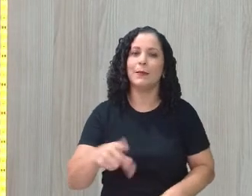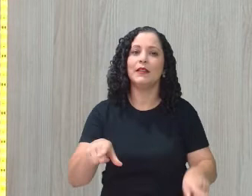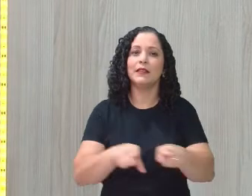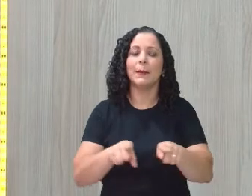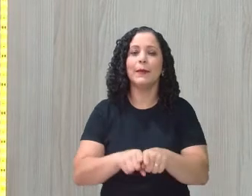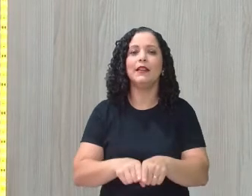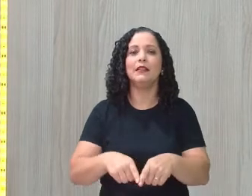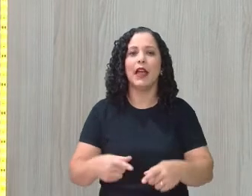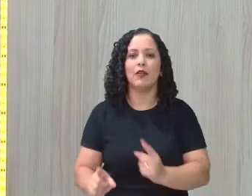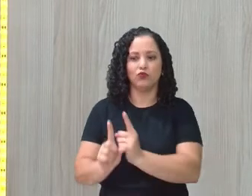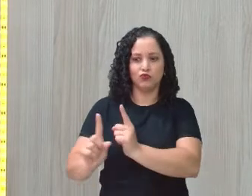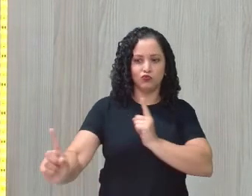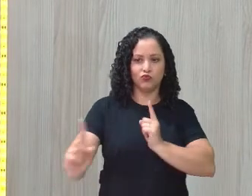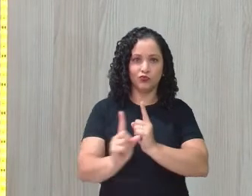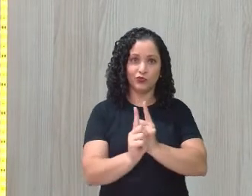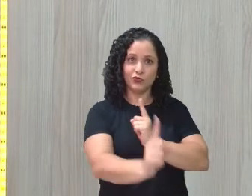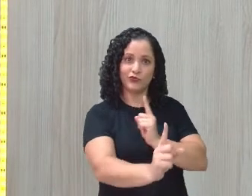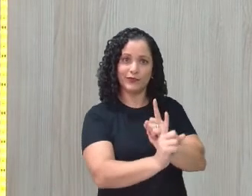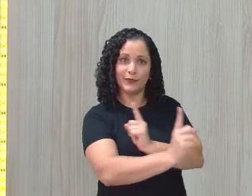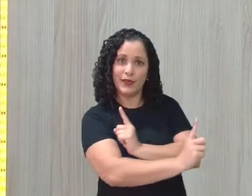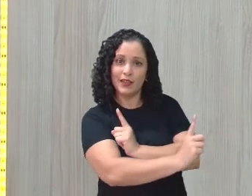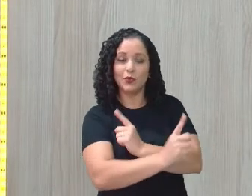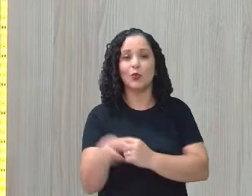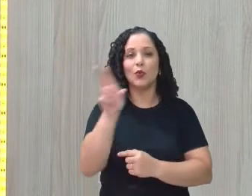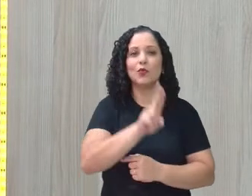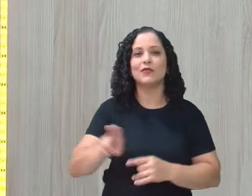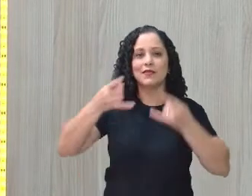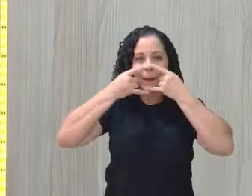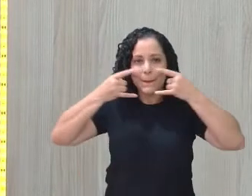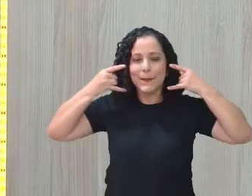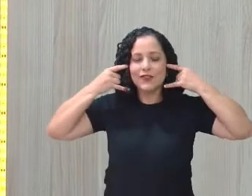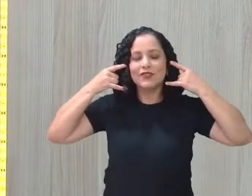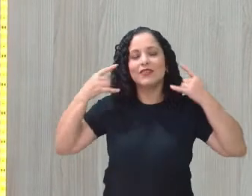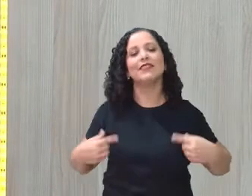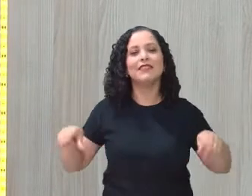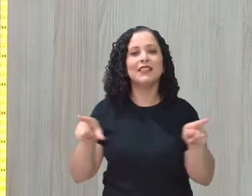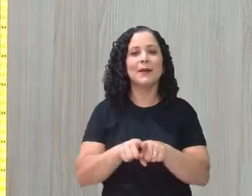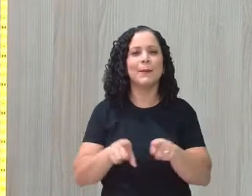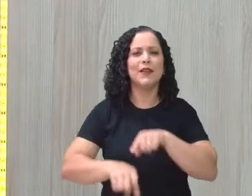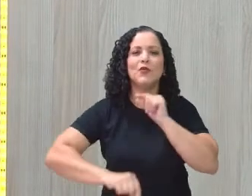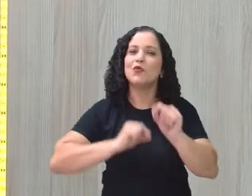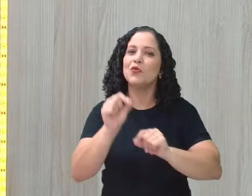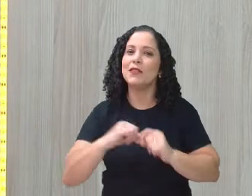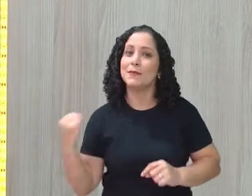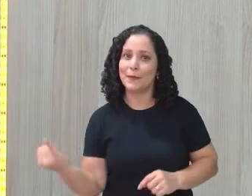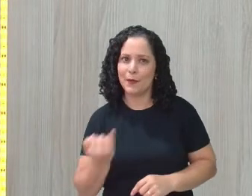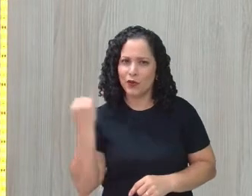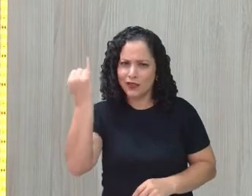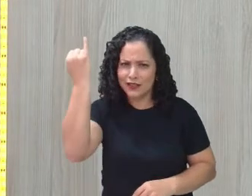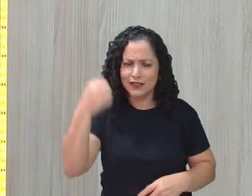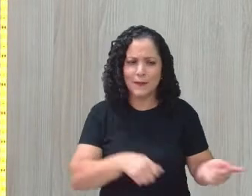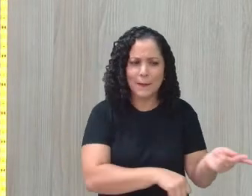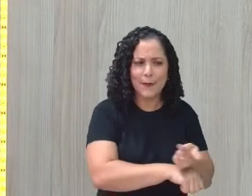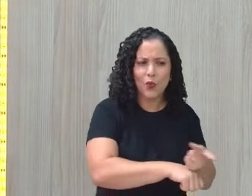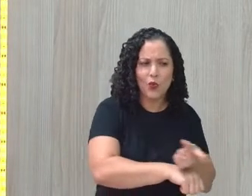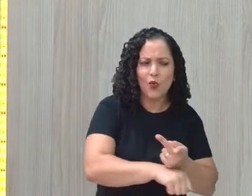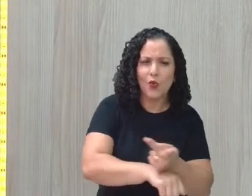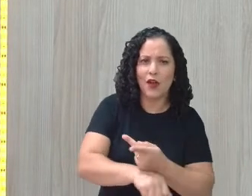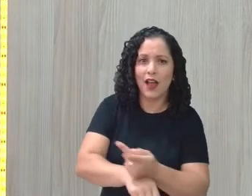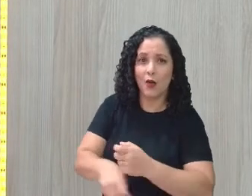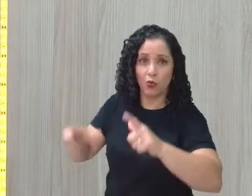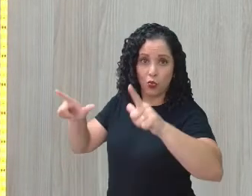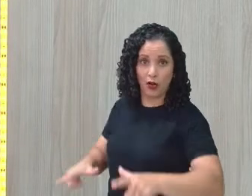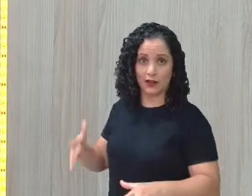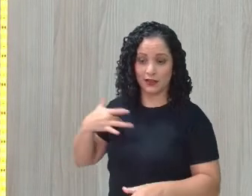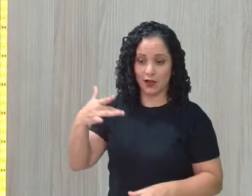da máscara, que é essencial. E outra coisa muito importante, procurar os postos para completar o seu calendário